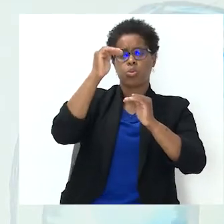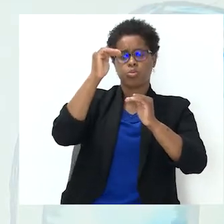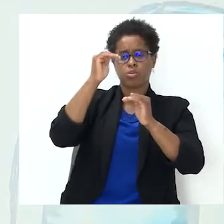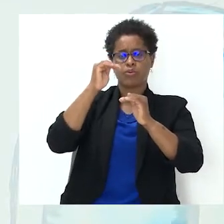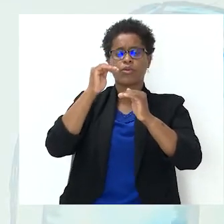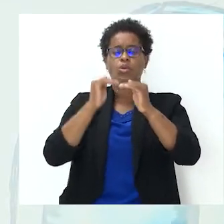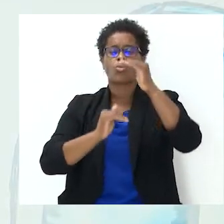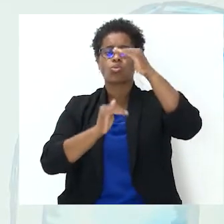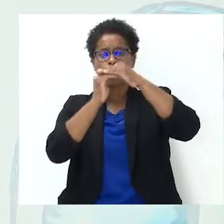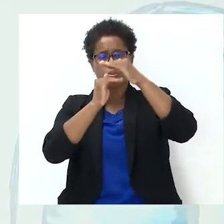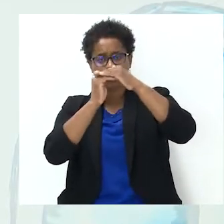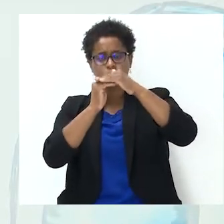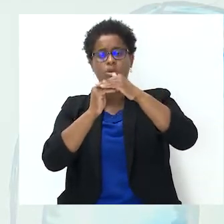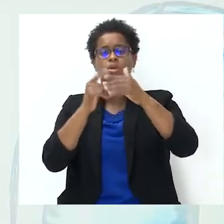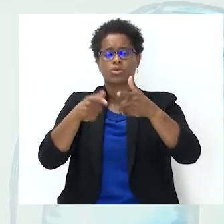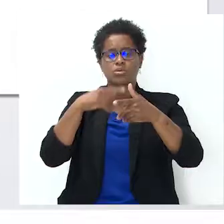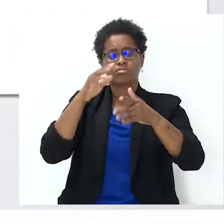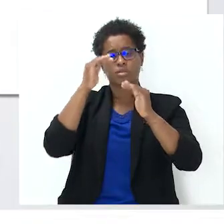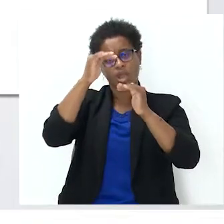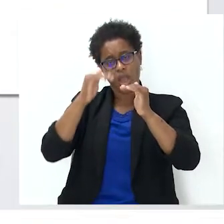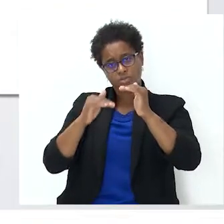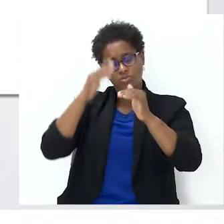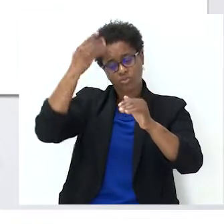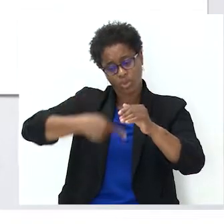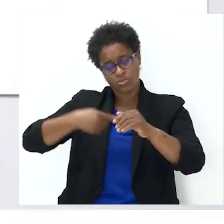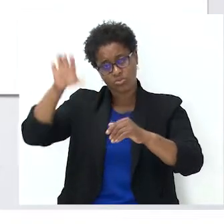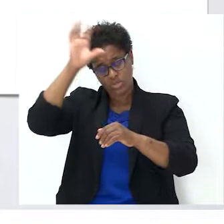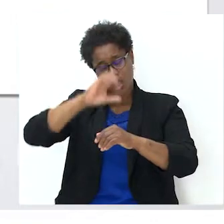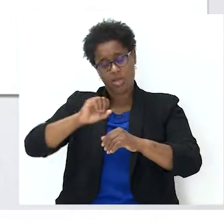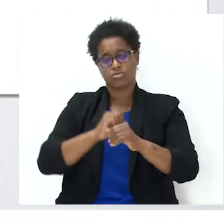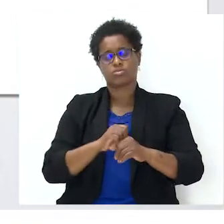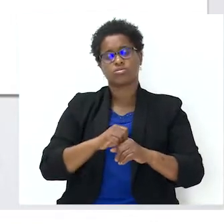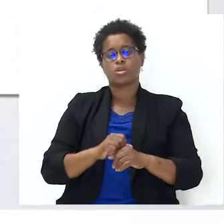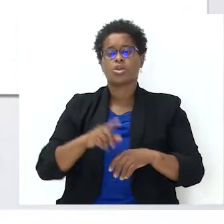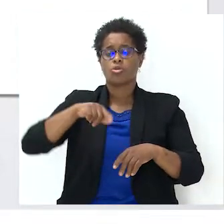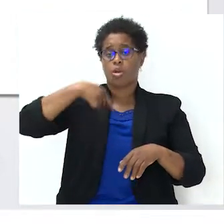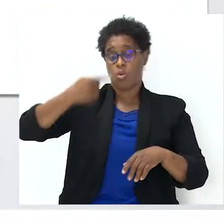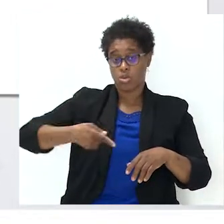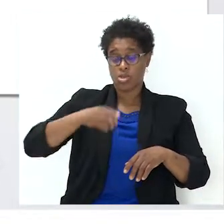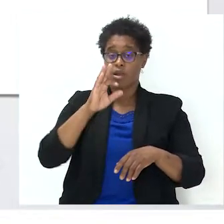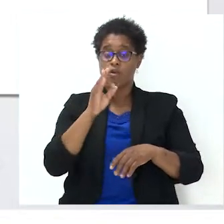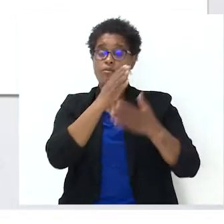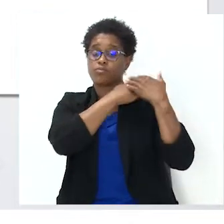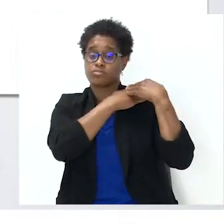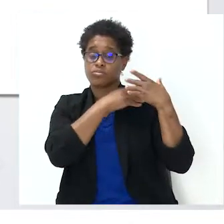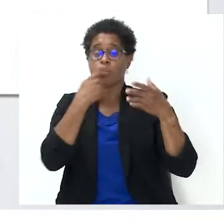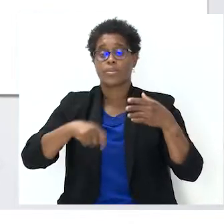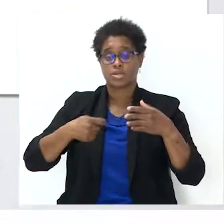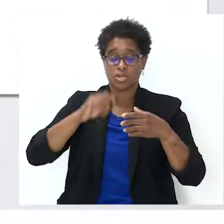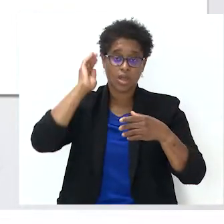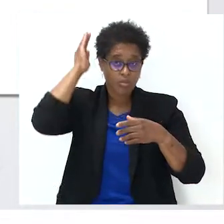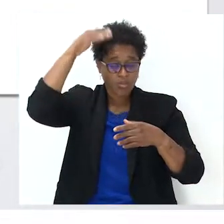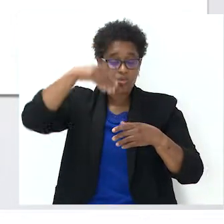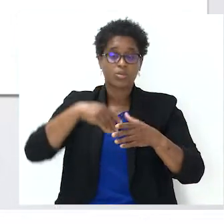hierárquico do direito do Estado. Portanto, uma outra função do Presidente da